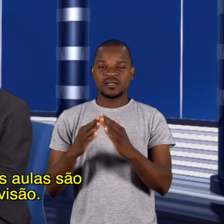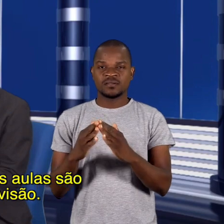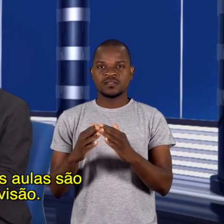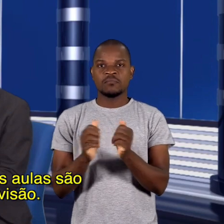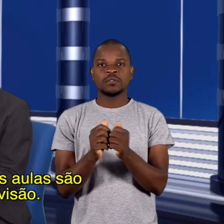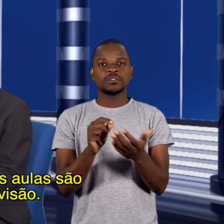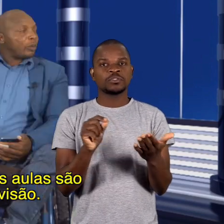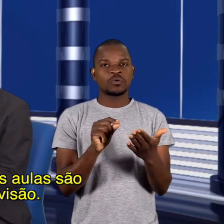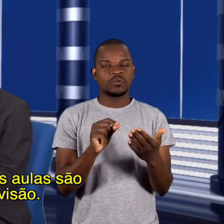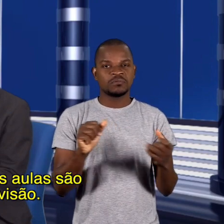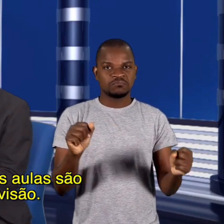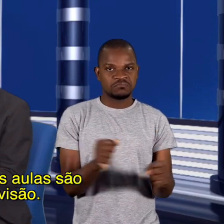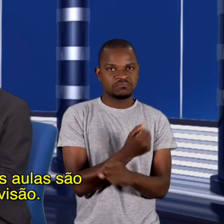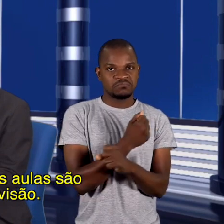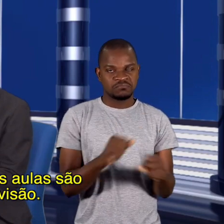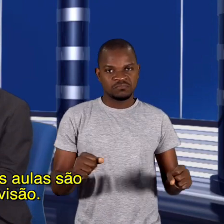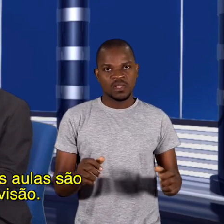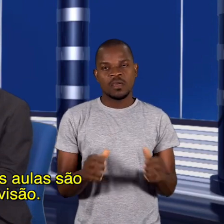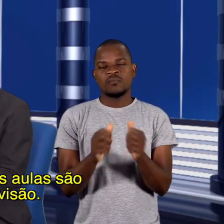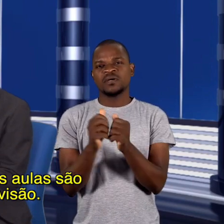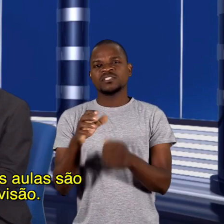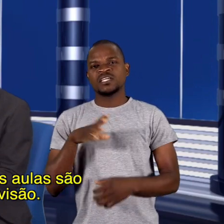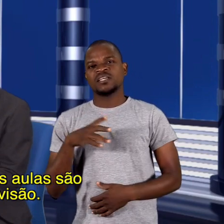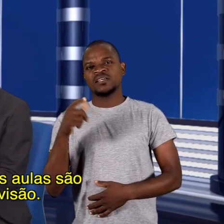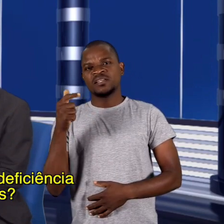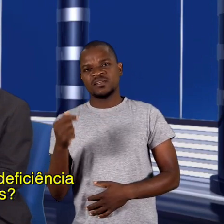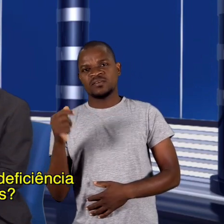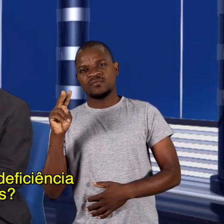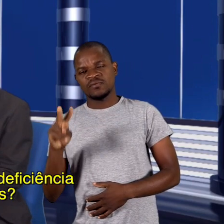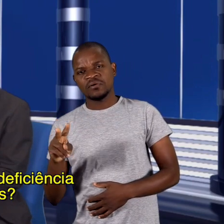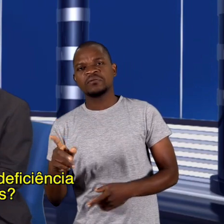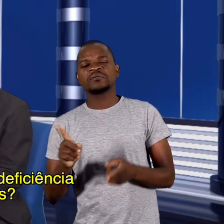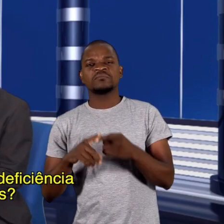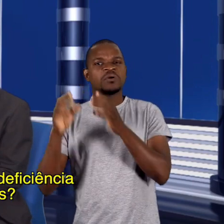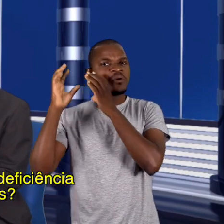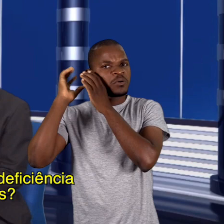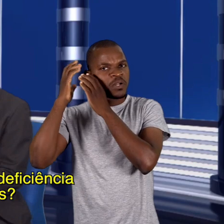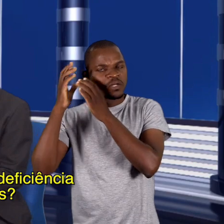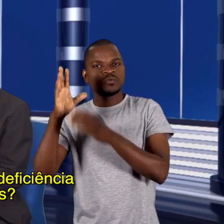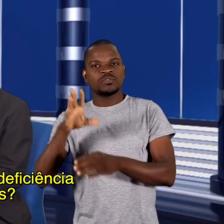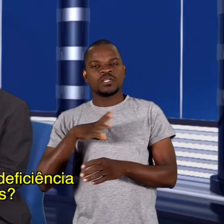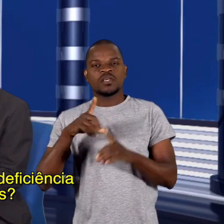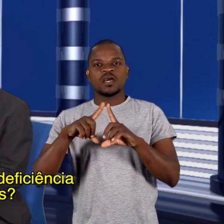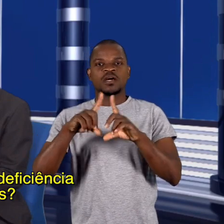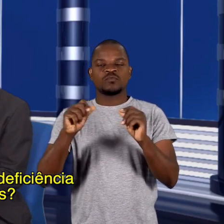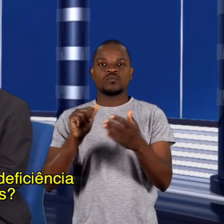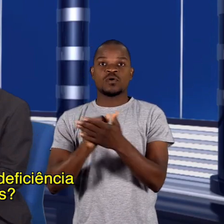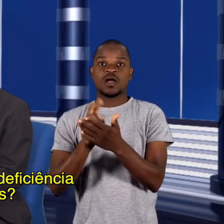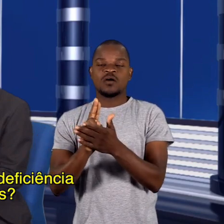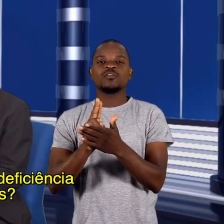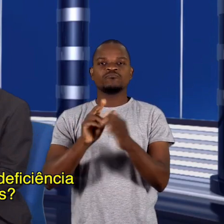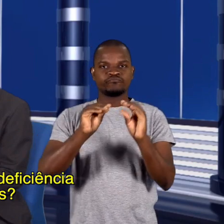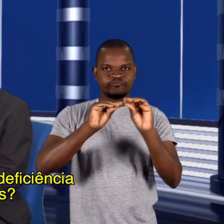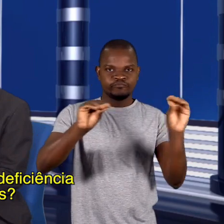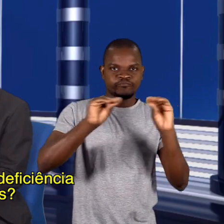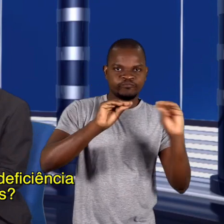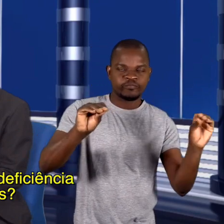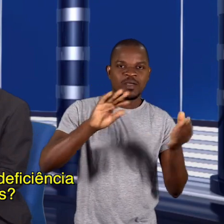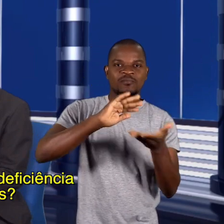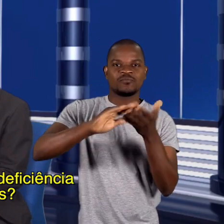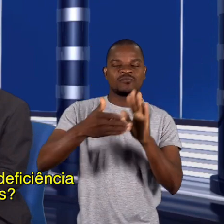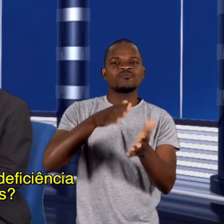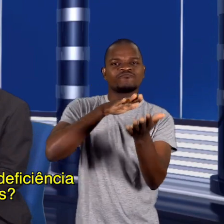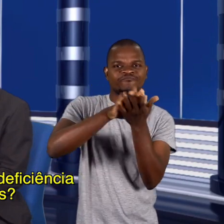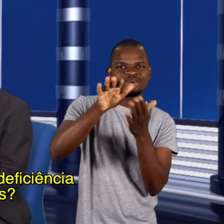pública estão a dar aulas e como é que a sociedade de pessoas com deficiência tem a aproveitar